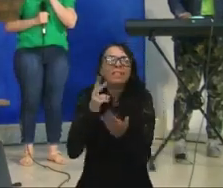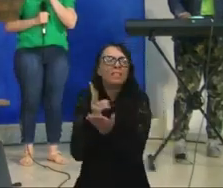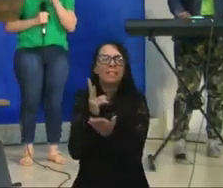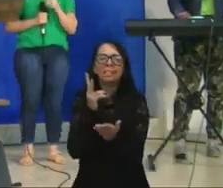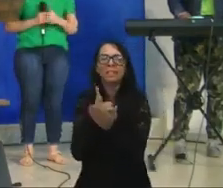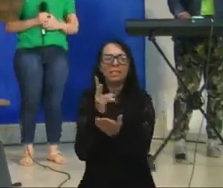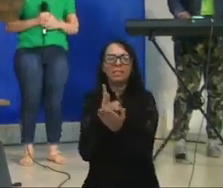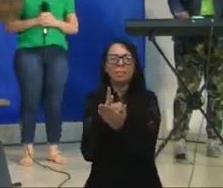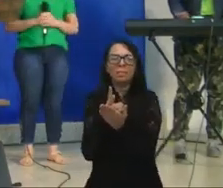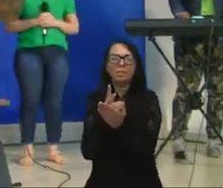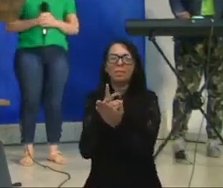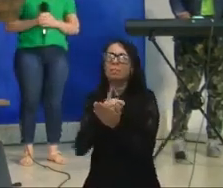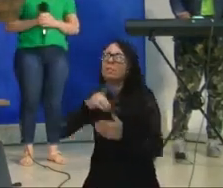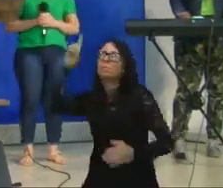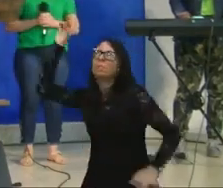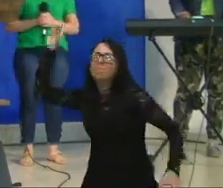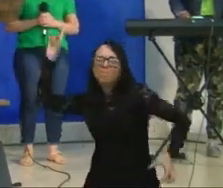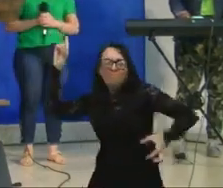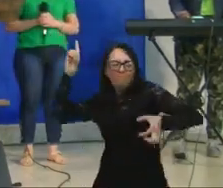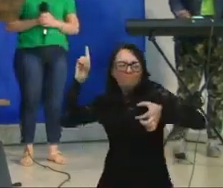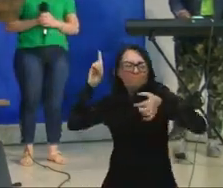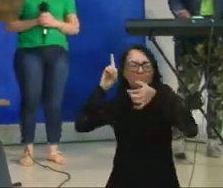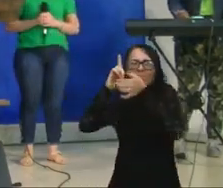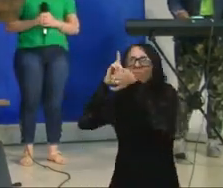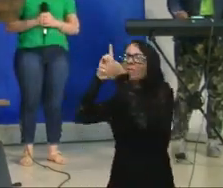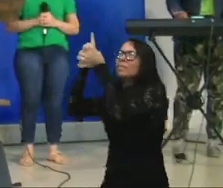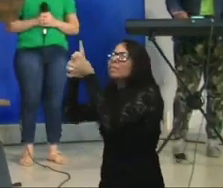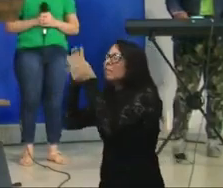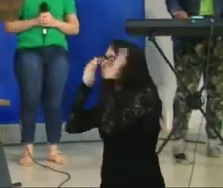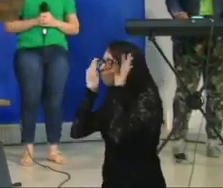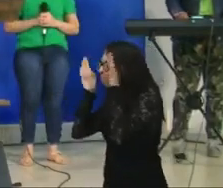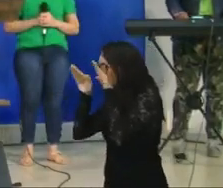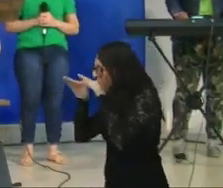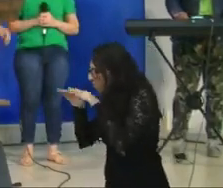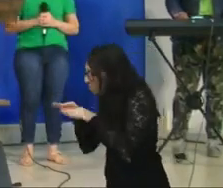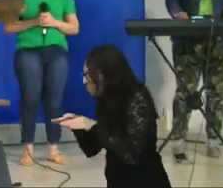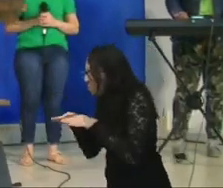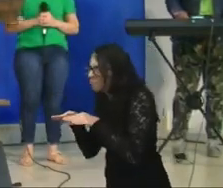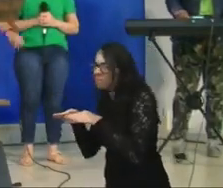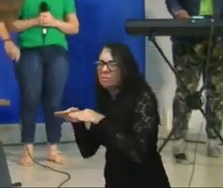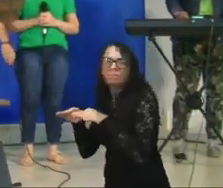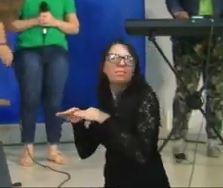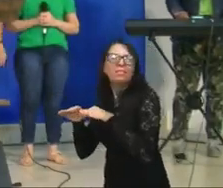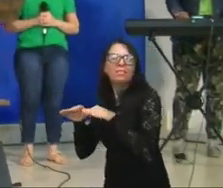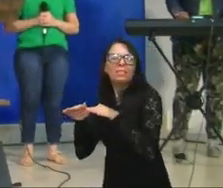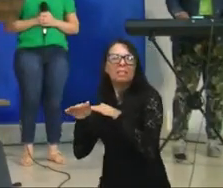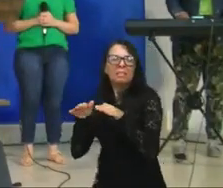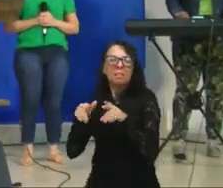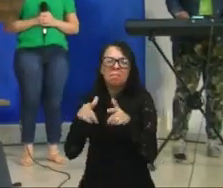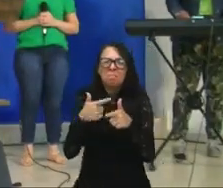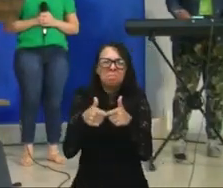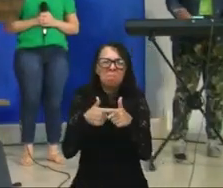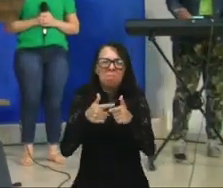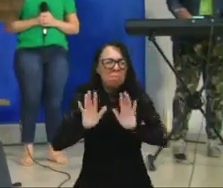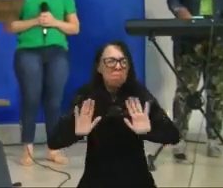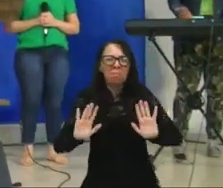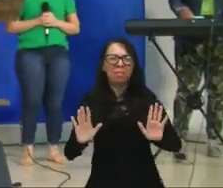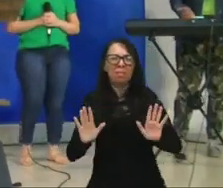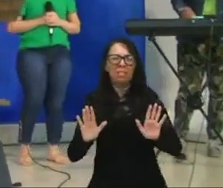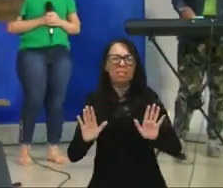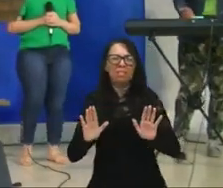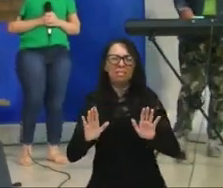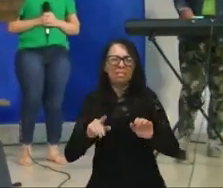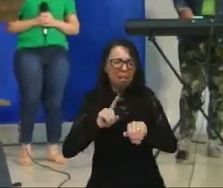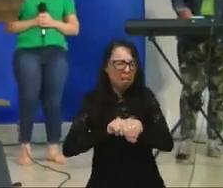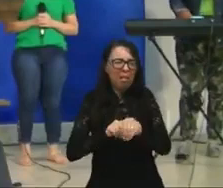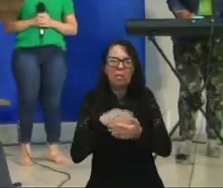Jesus e nos alegrarmos. Não importa a circunstância, não importa o momento, o que estamos vivendo, porque o Senhor é